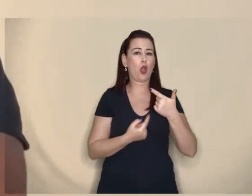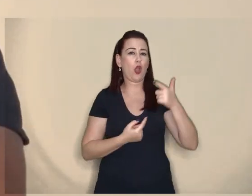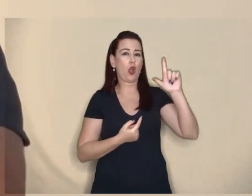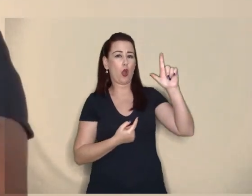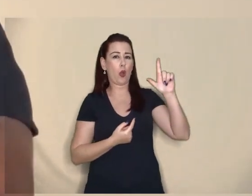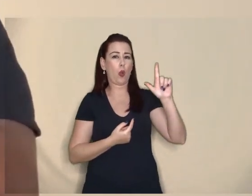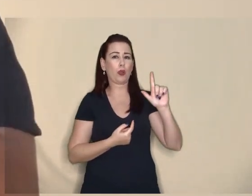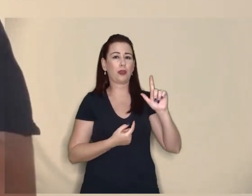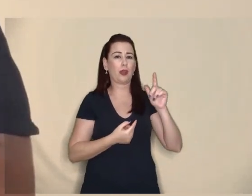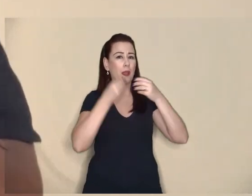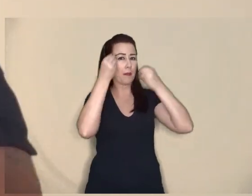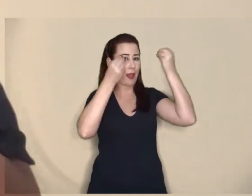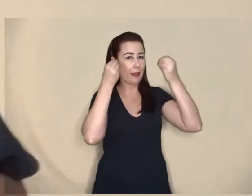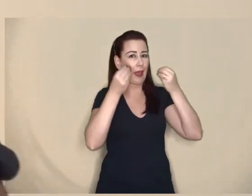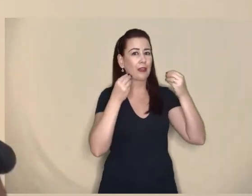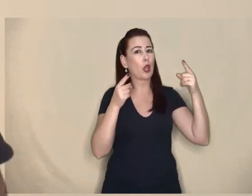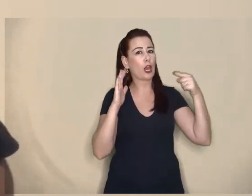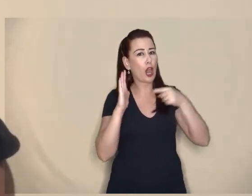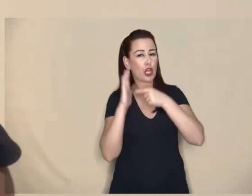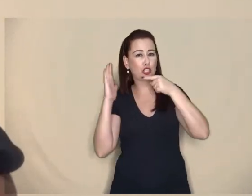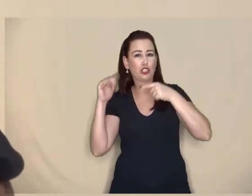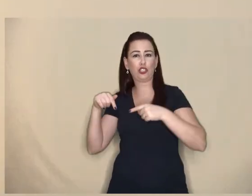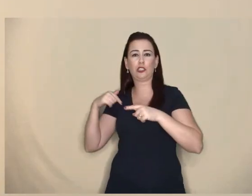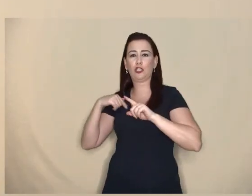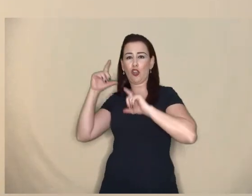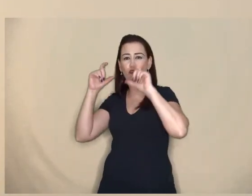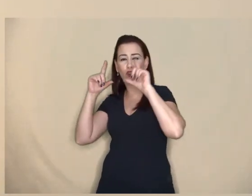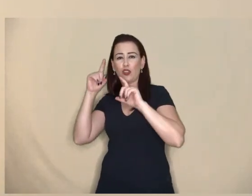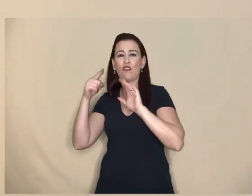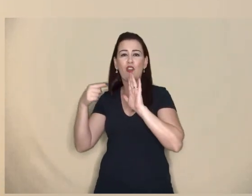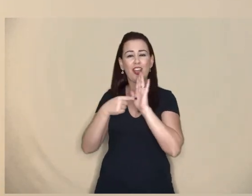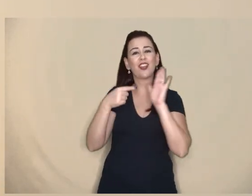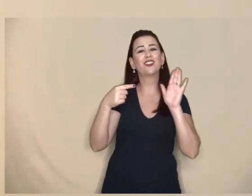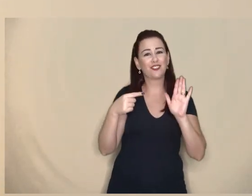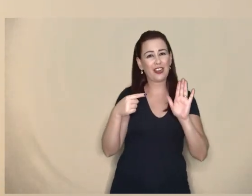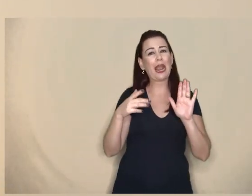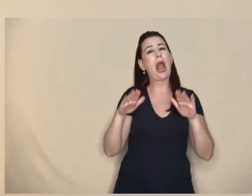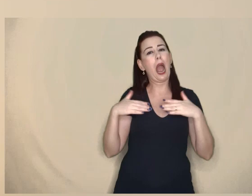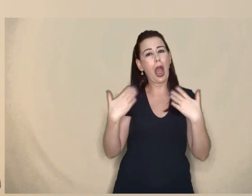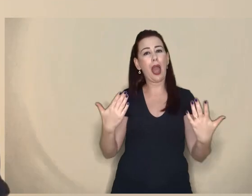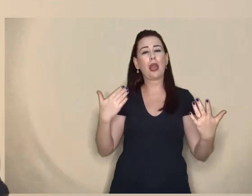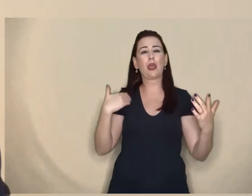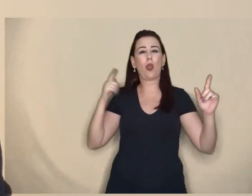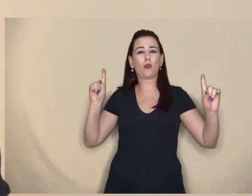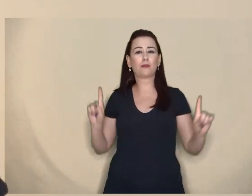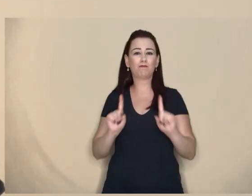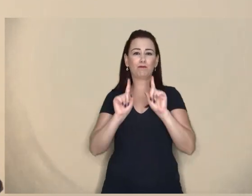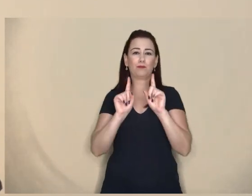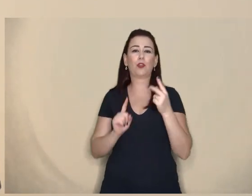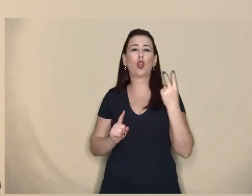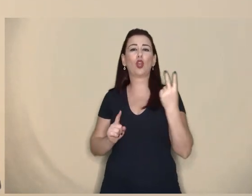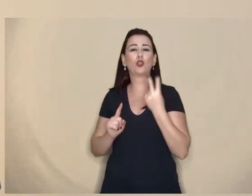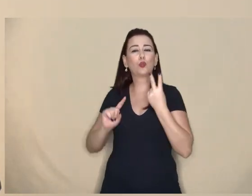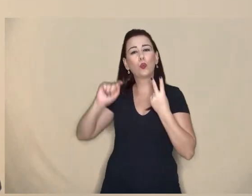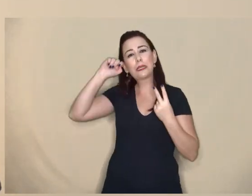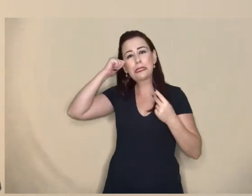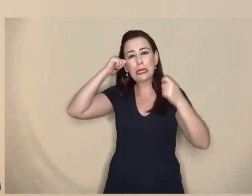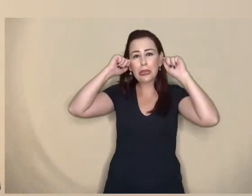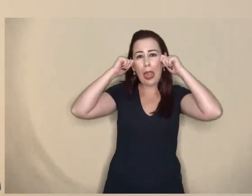contato com outras modelos negras. Muito difícil, tá? Em qualquer área.